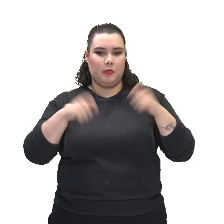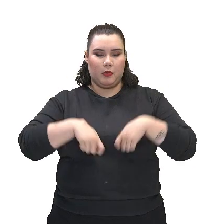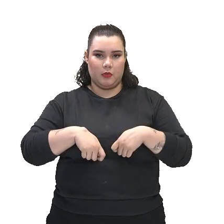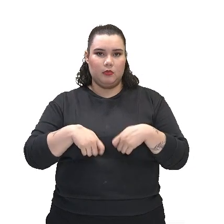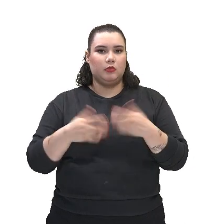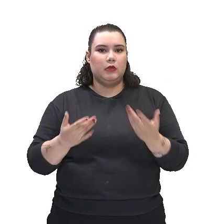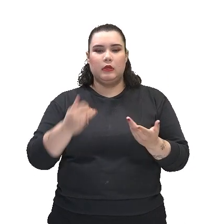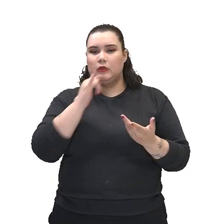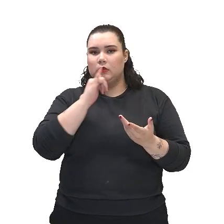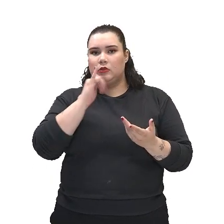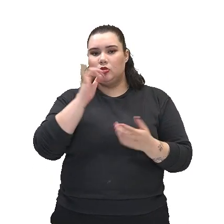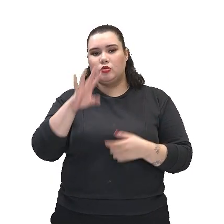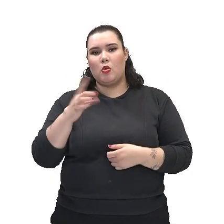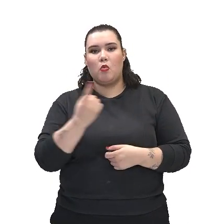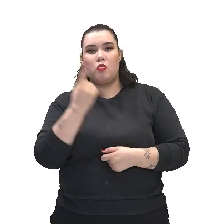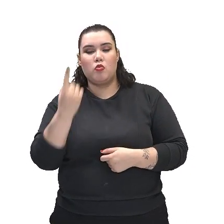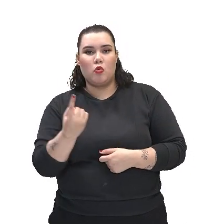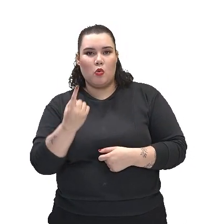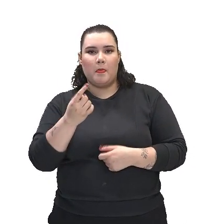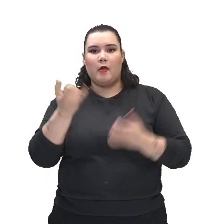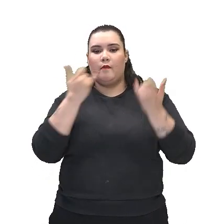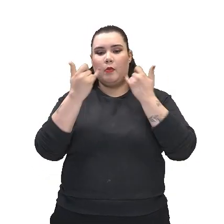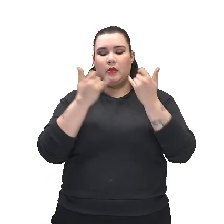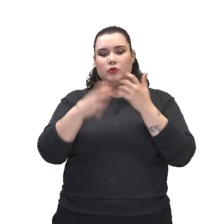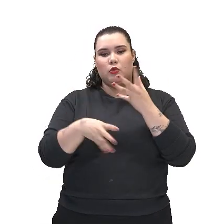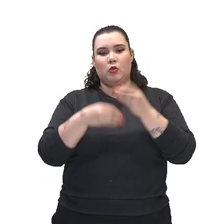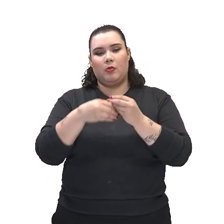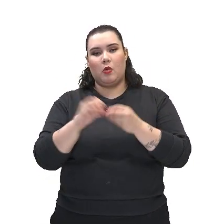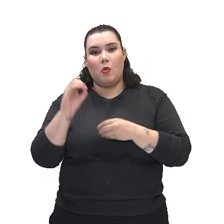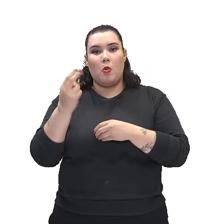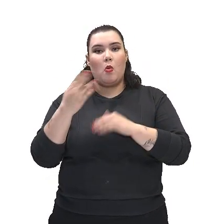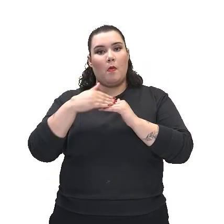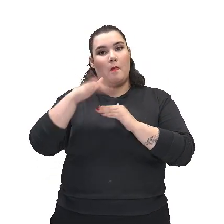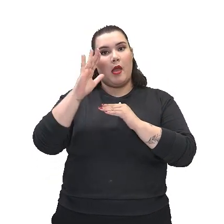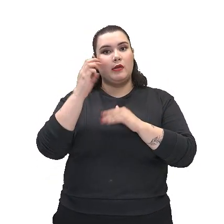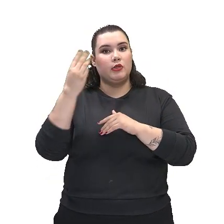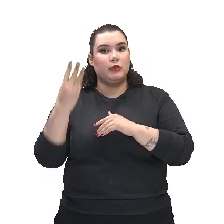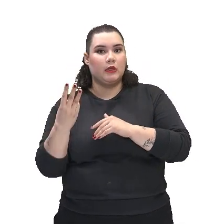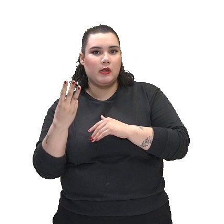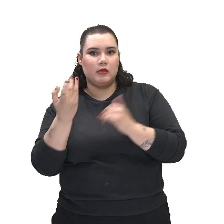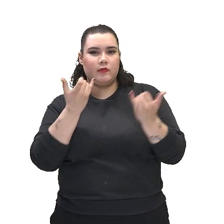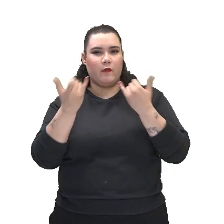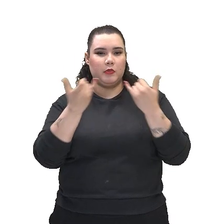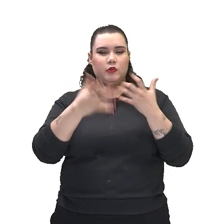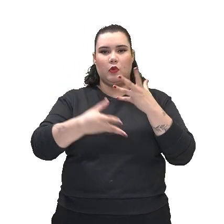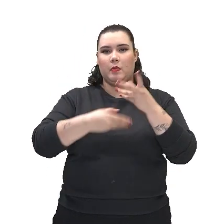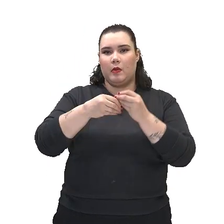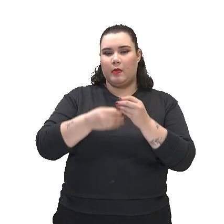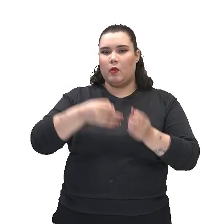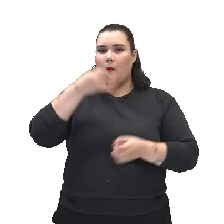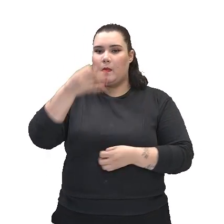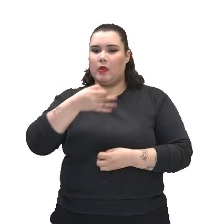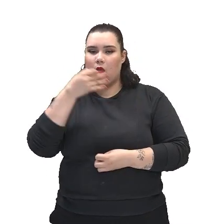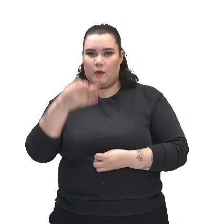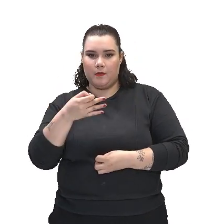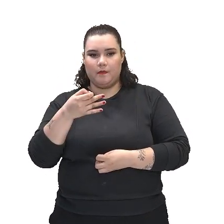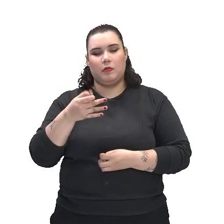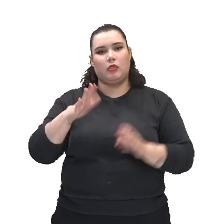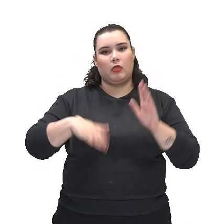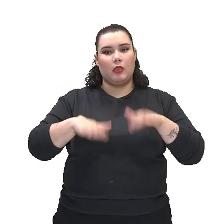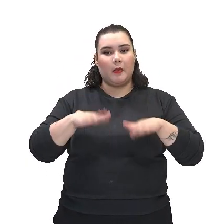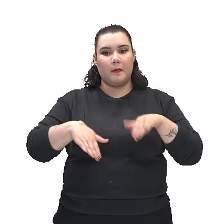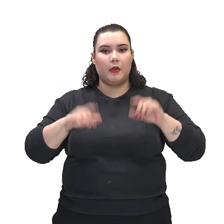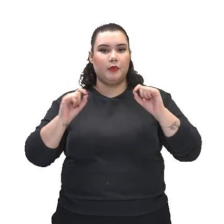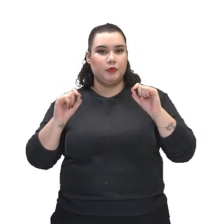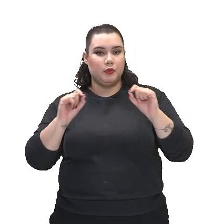repente, com apenas um ou mais de 3 argumentos, certo? Isso vai depender do